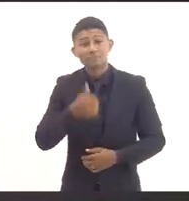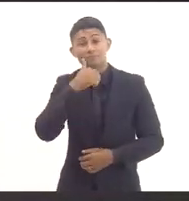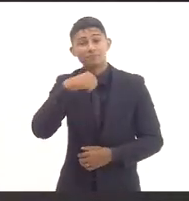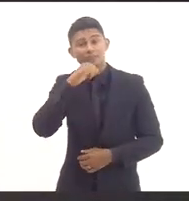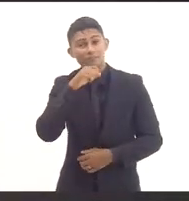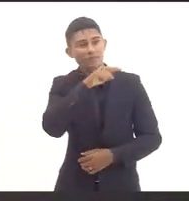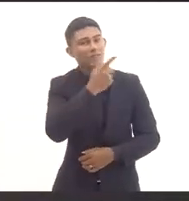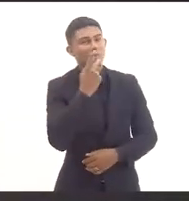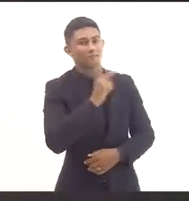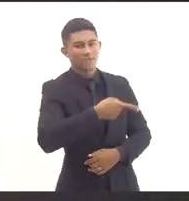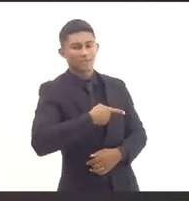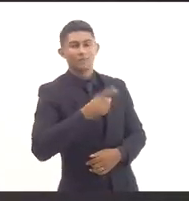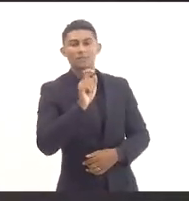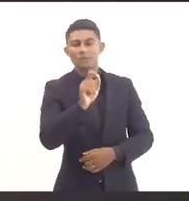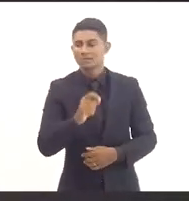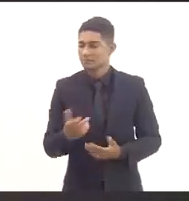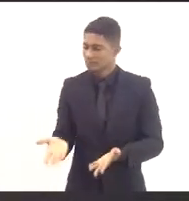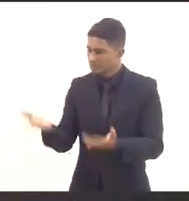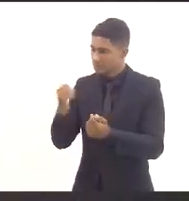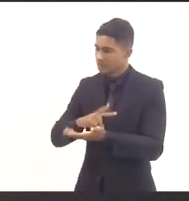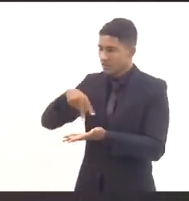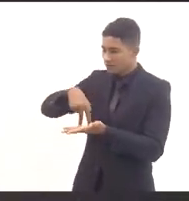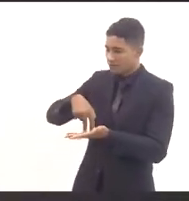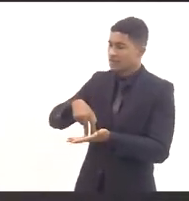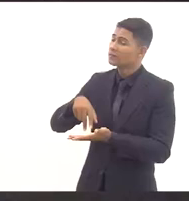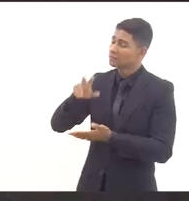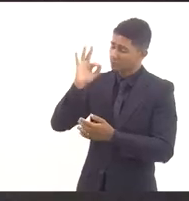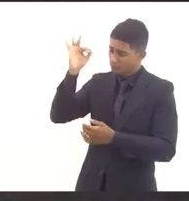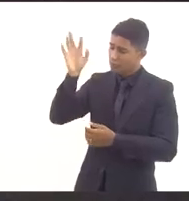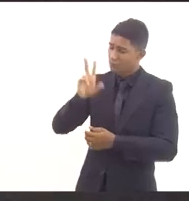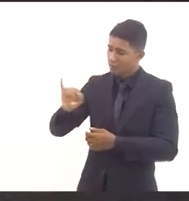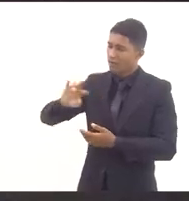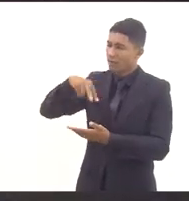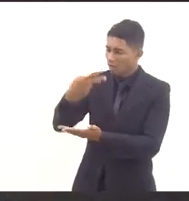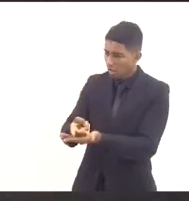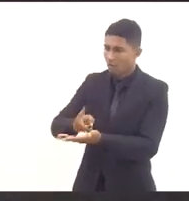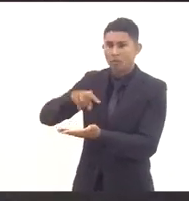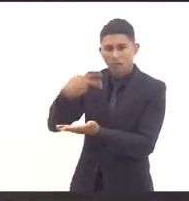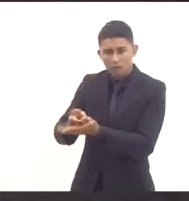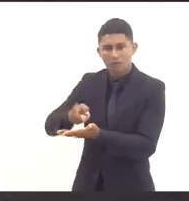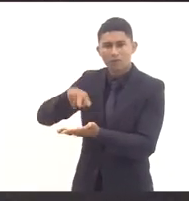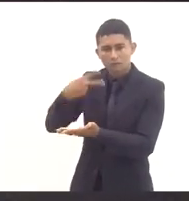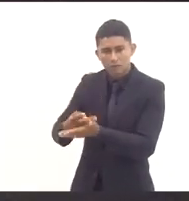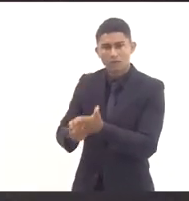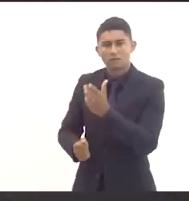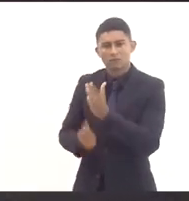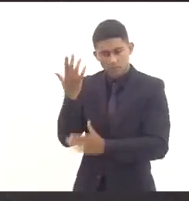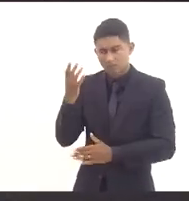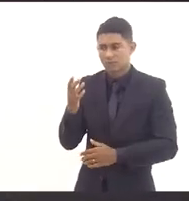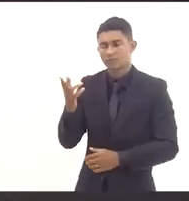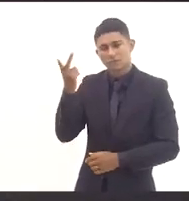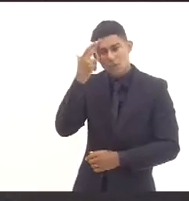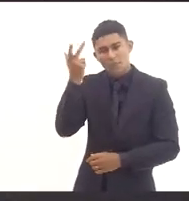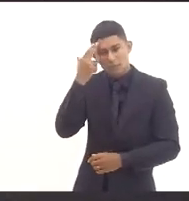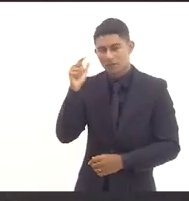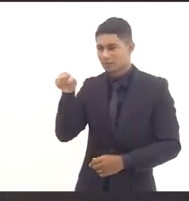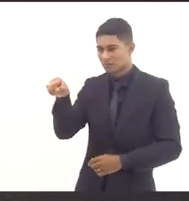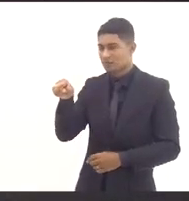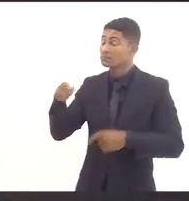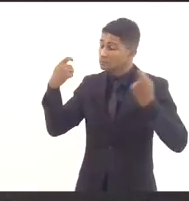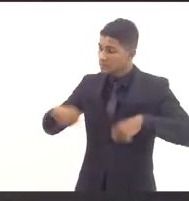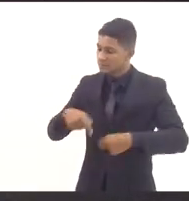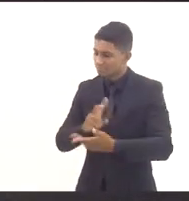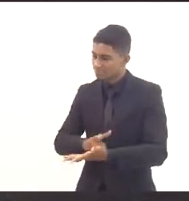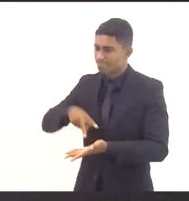minha mãe dizia para mim levanta que você vai cair muitas vezes bom E se prepara porque você vai cair e